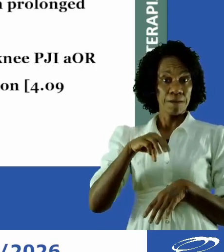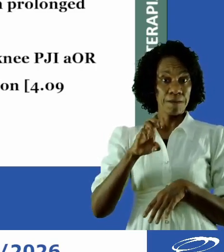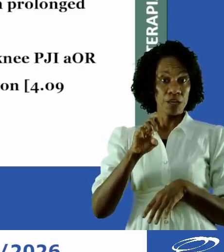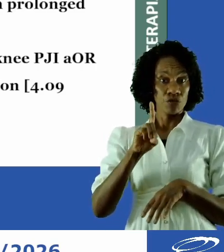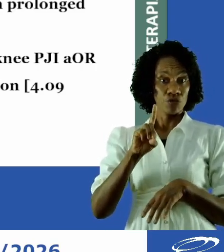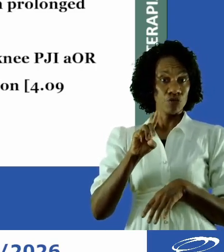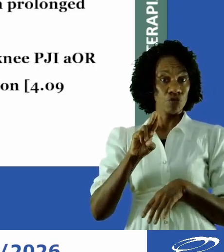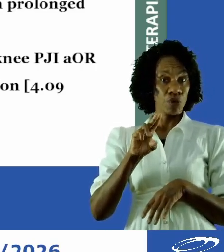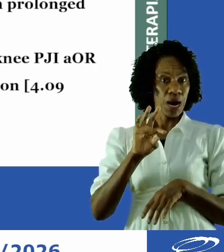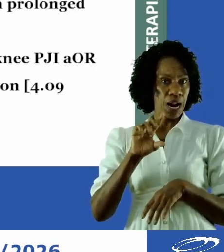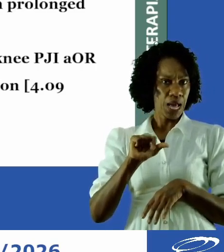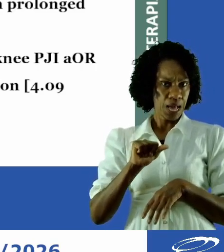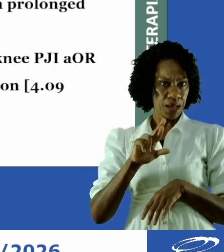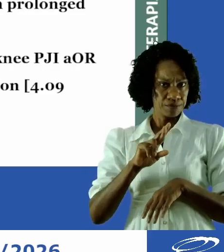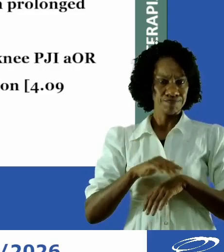isto é uma